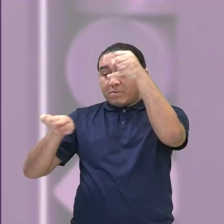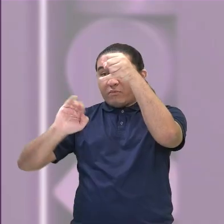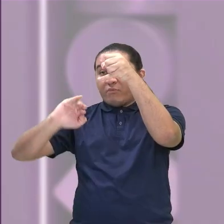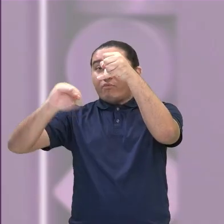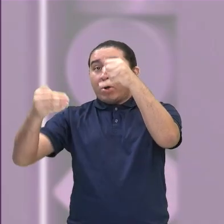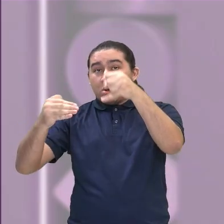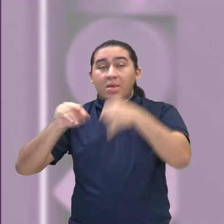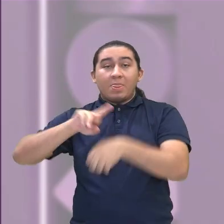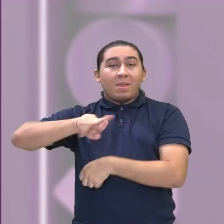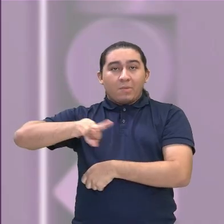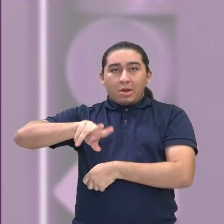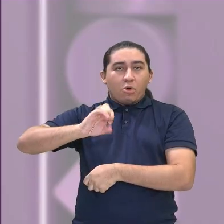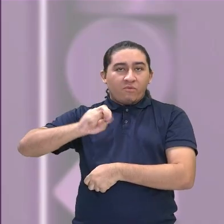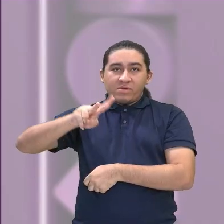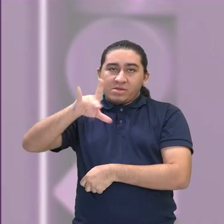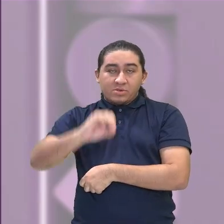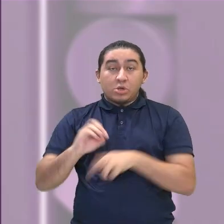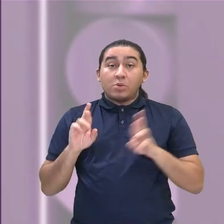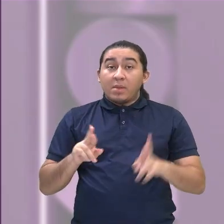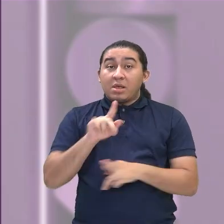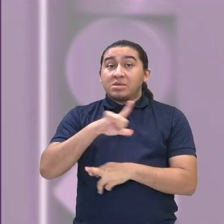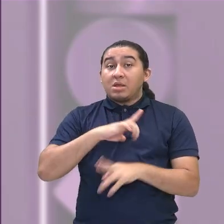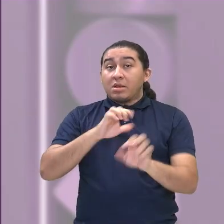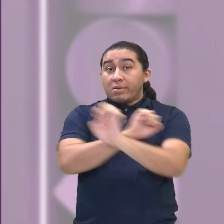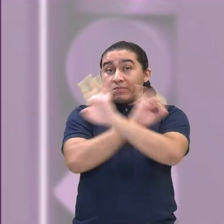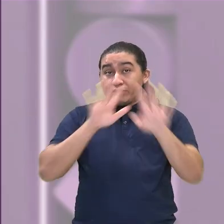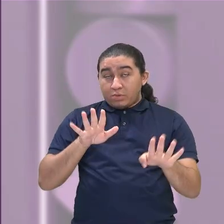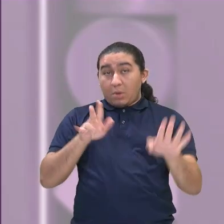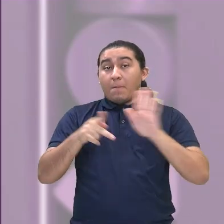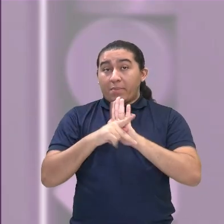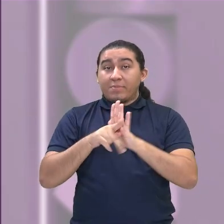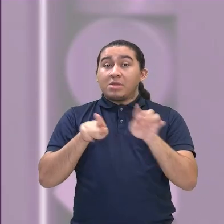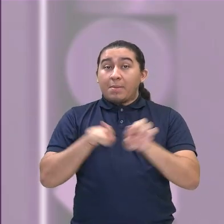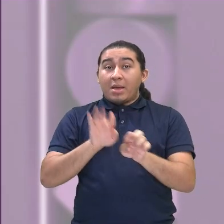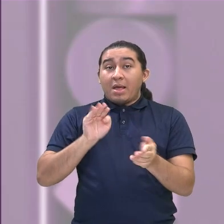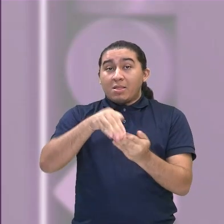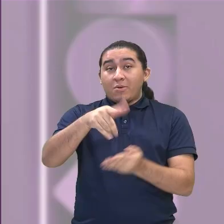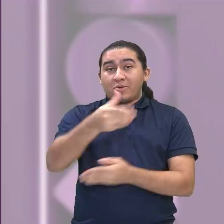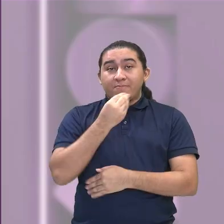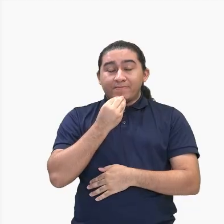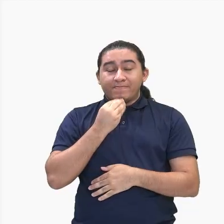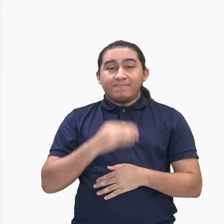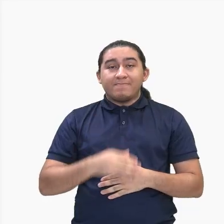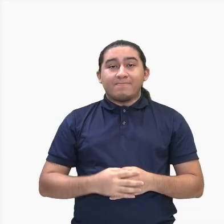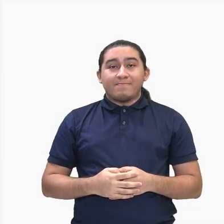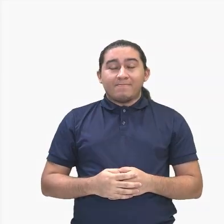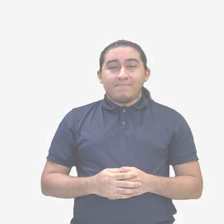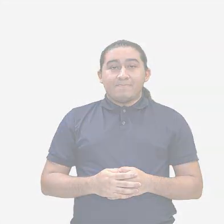Então, espero que essa aula tenha sido bastante esclarecedora para você e até o nosso próximo encontro.